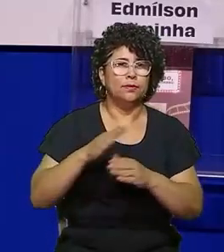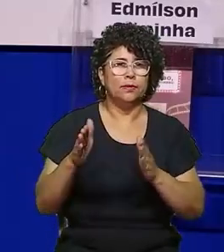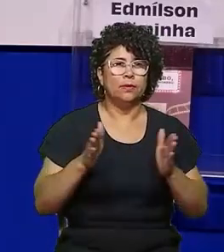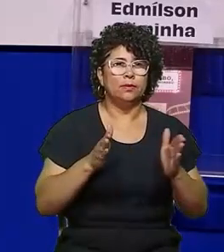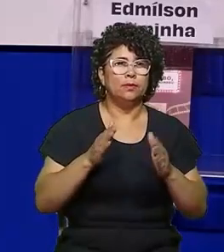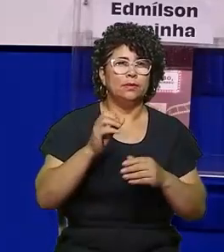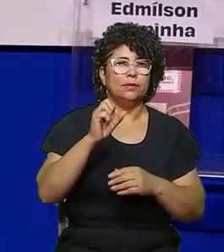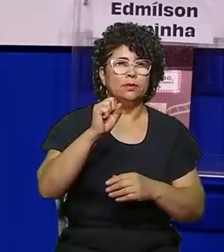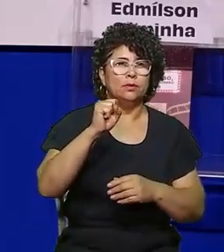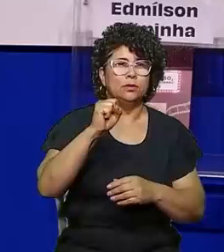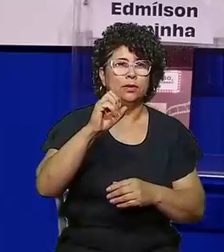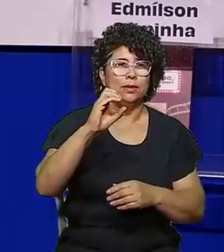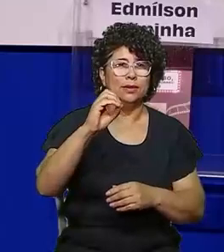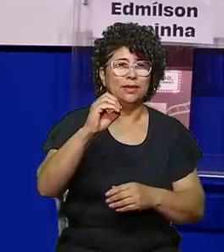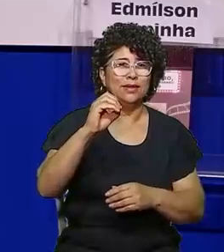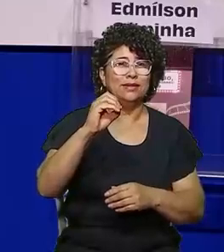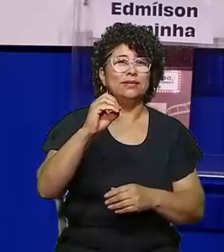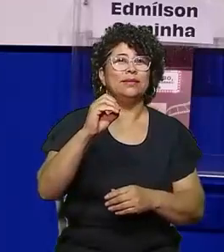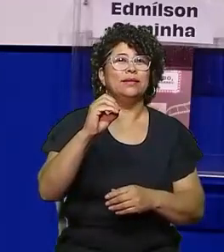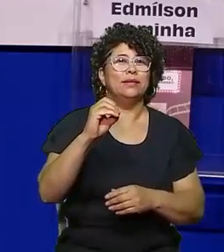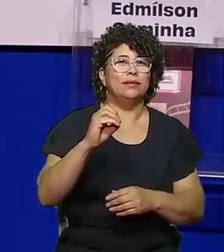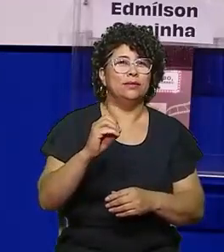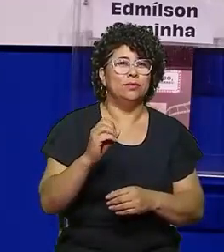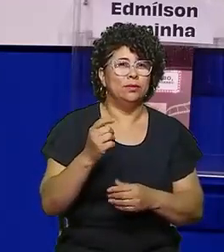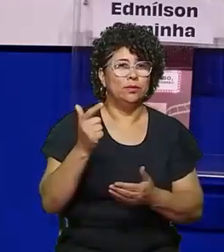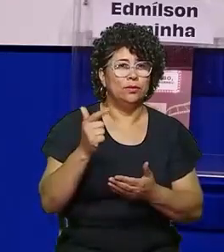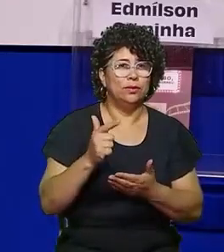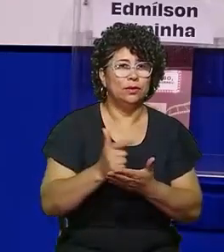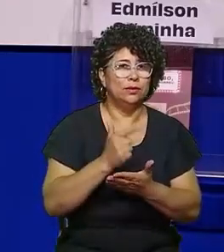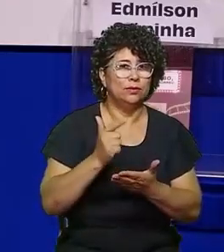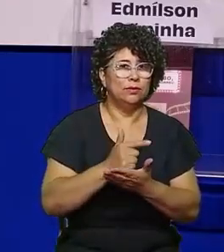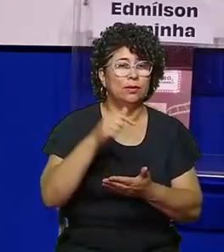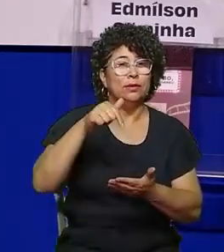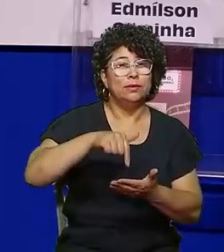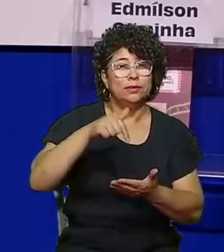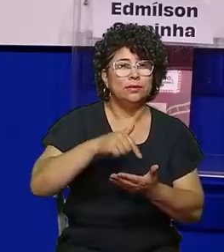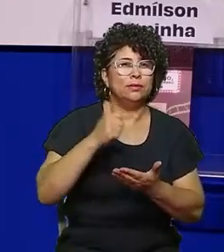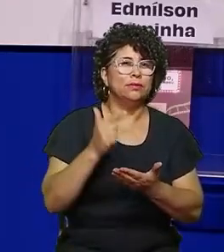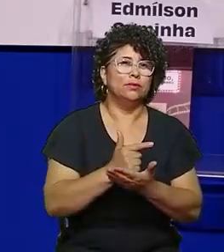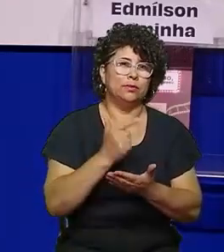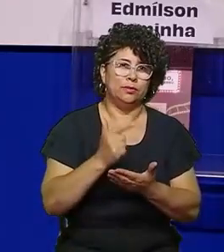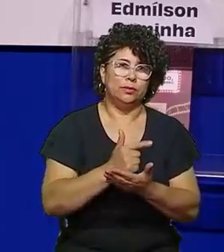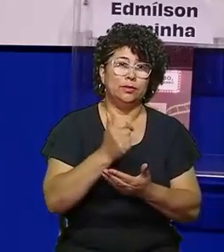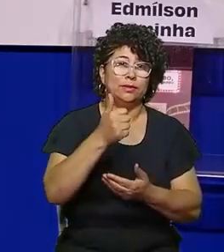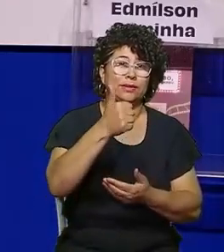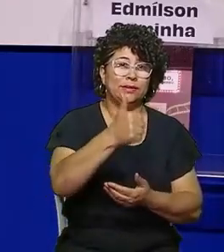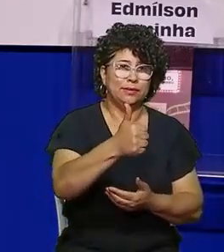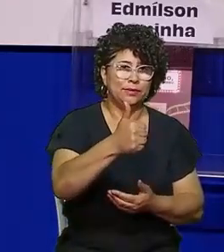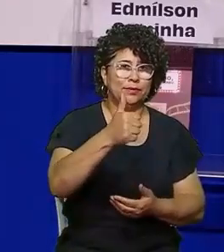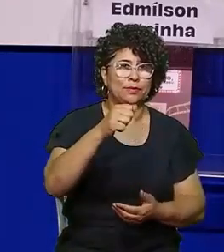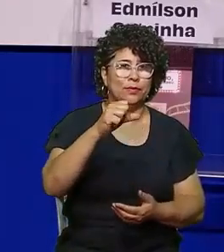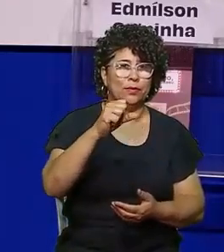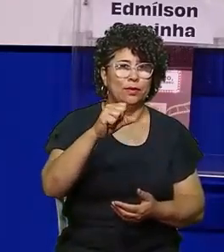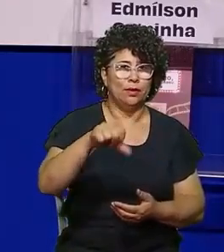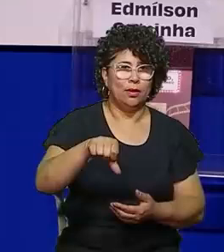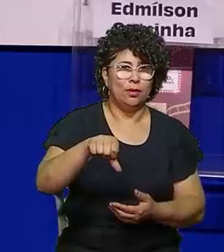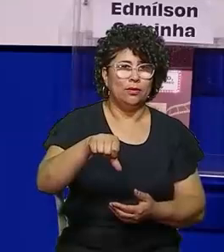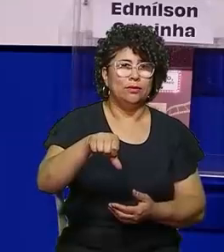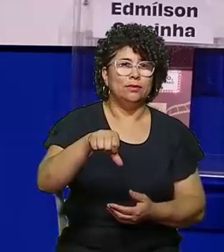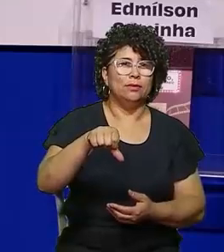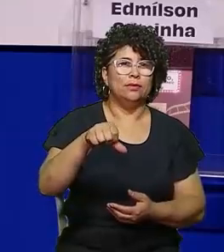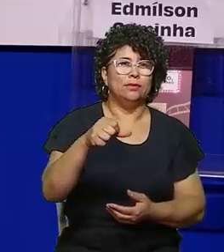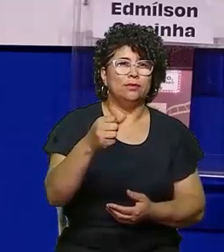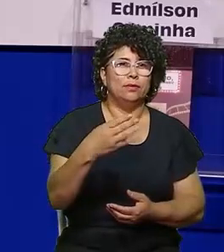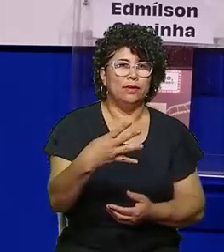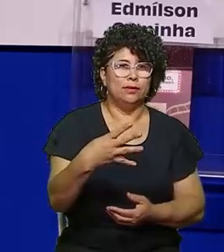como um livro individual, porque ele diz assim: Este livro, publicado em 1945, embora recebesse boa